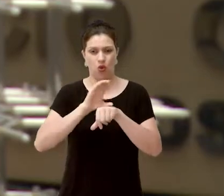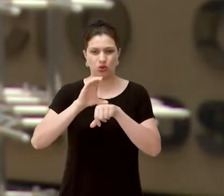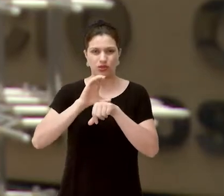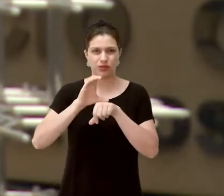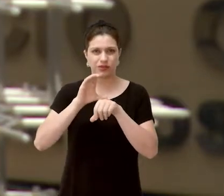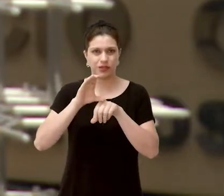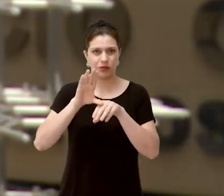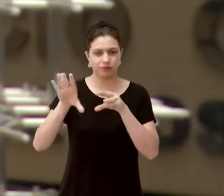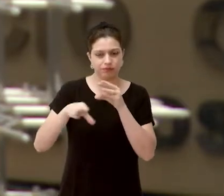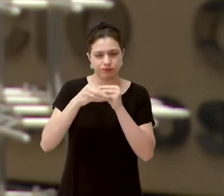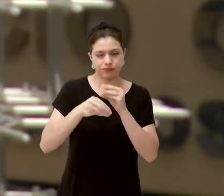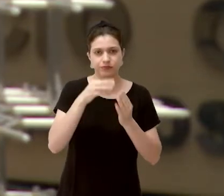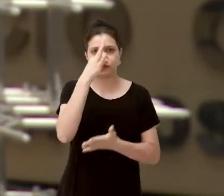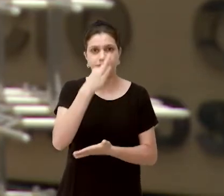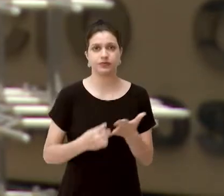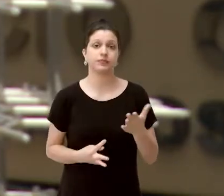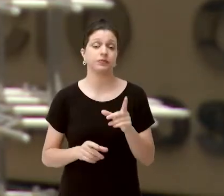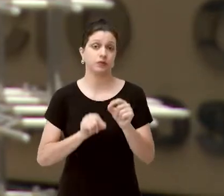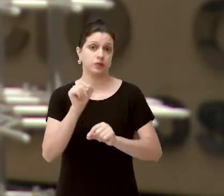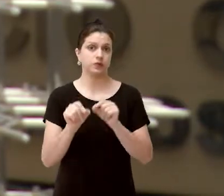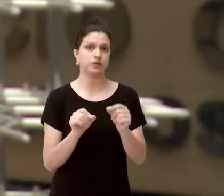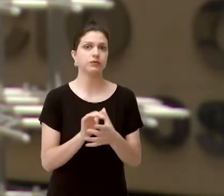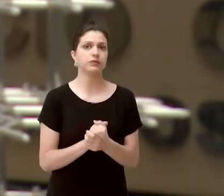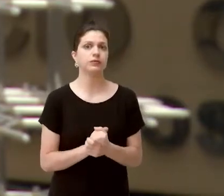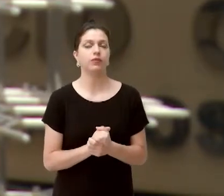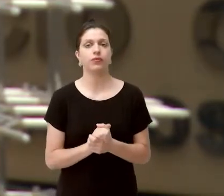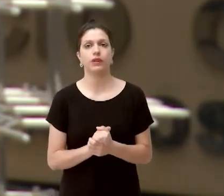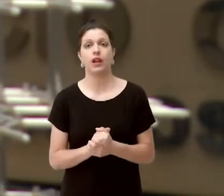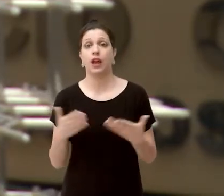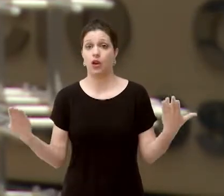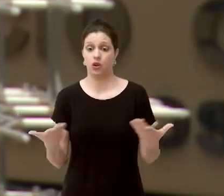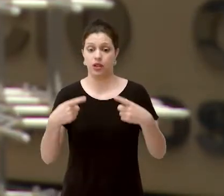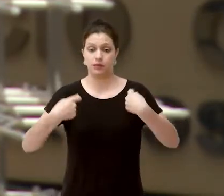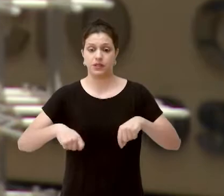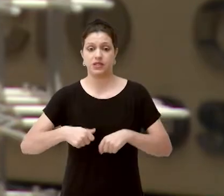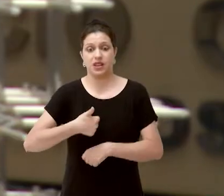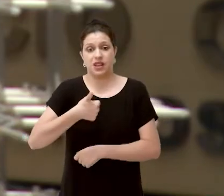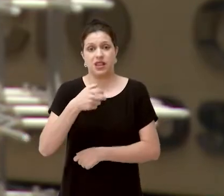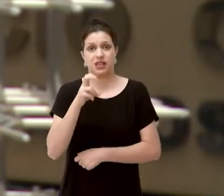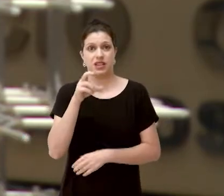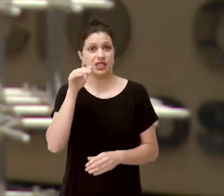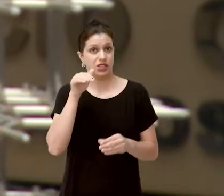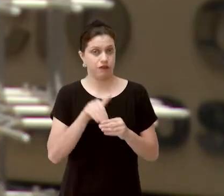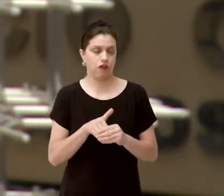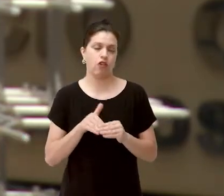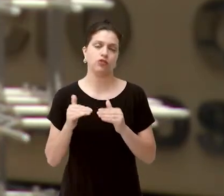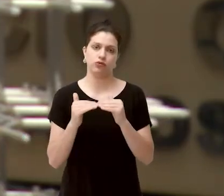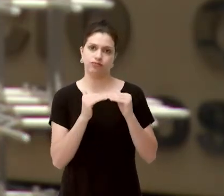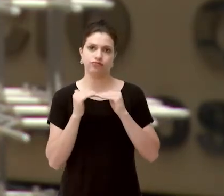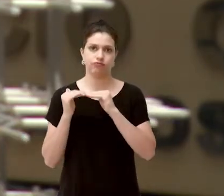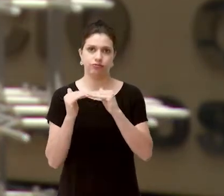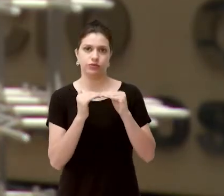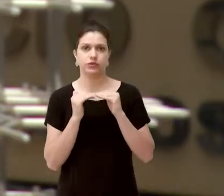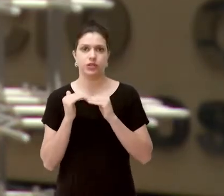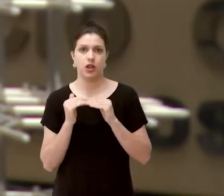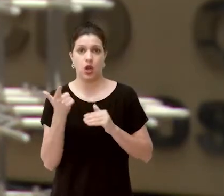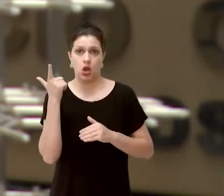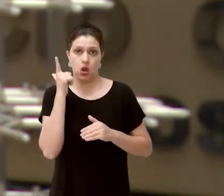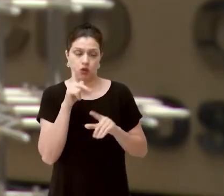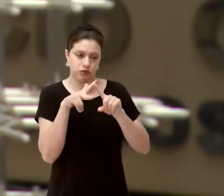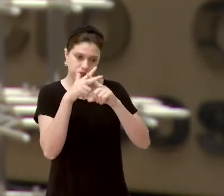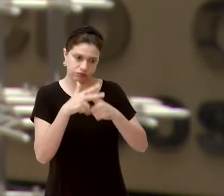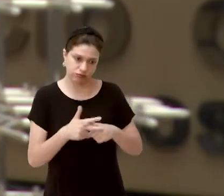O primeiro deles modifica a forma com que esse tipo de matéria é votado. A partir de agora são necessários 15 votos favoráveis dos